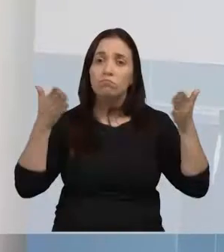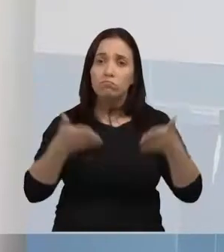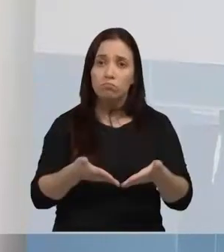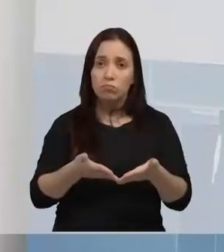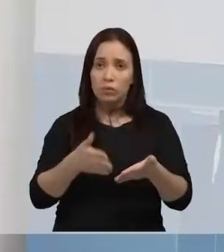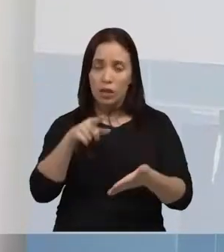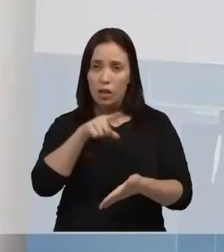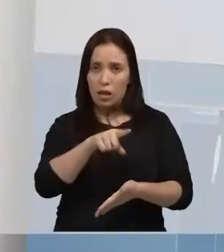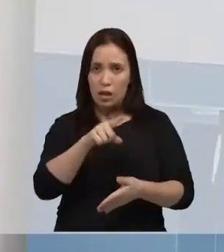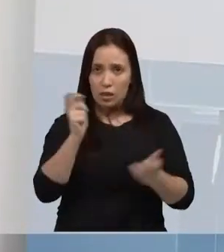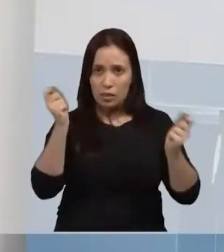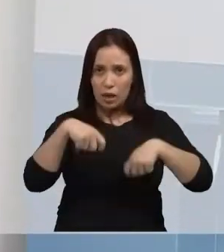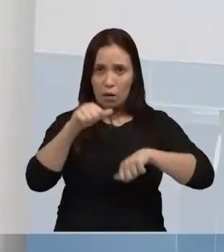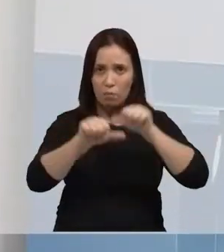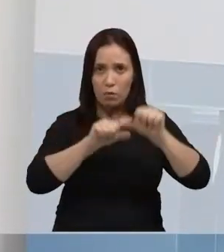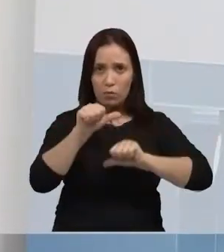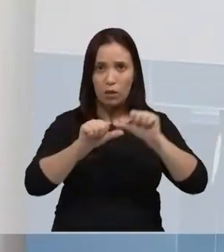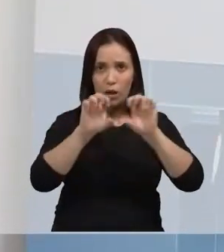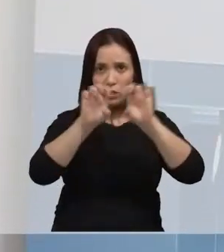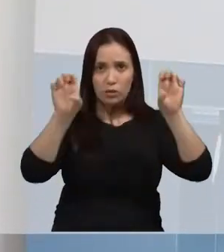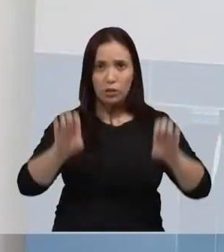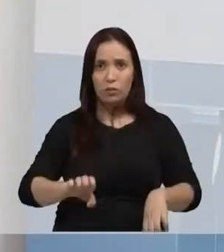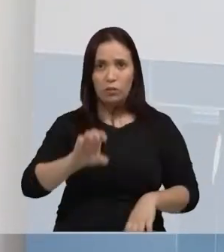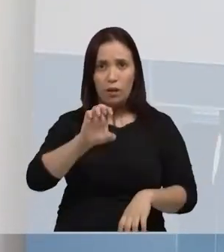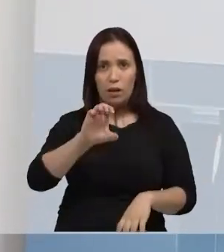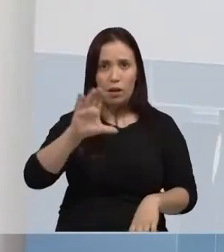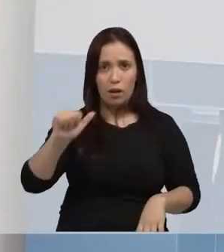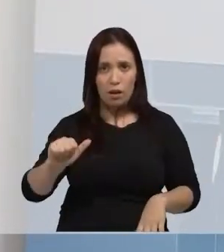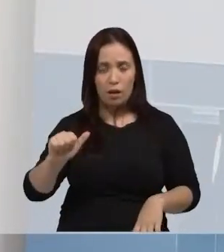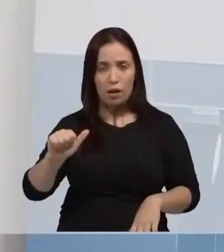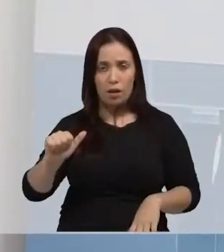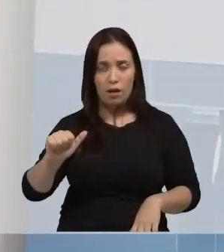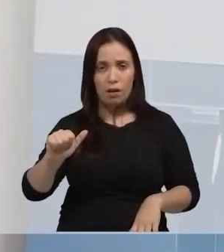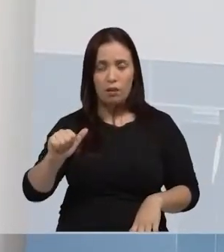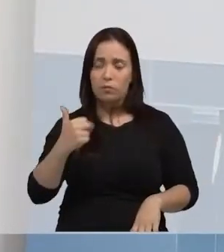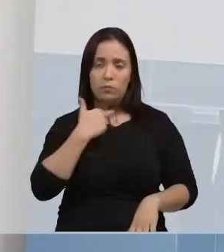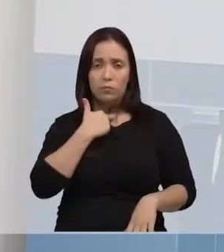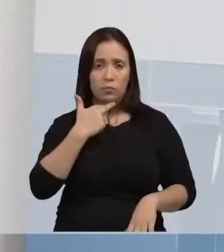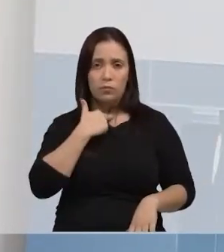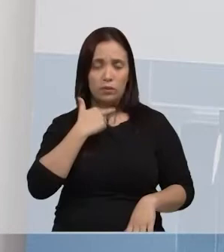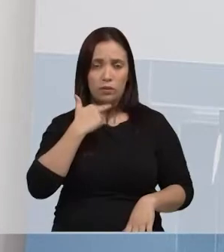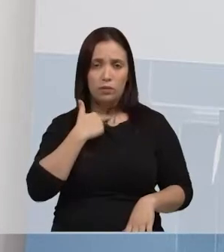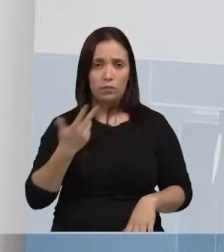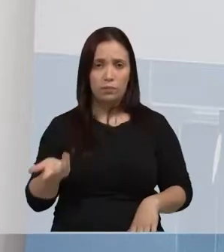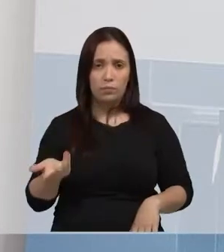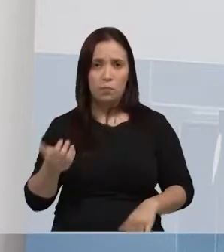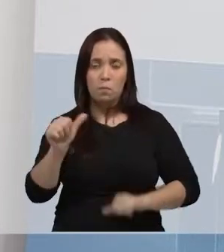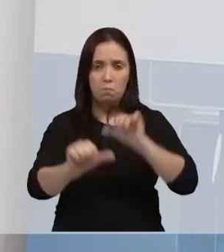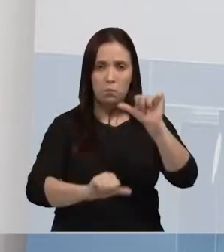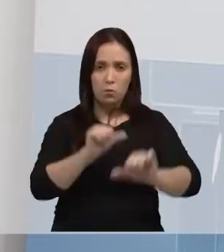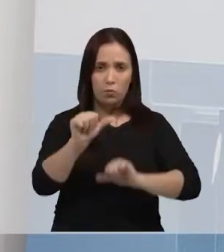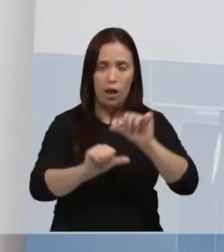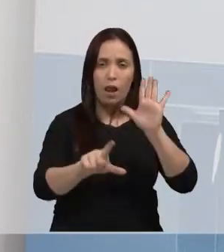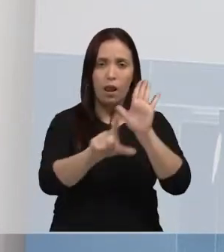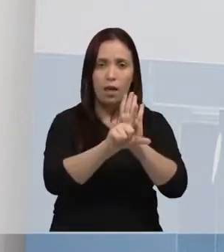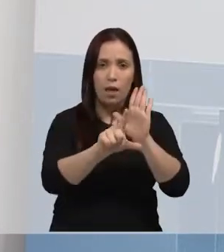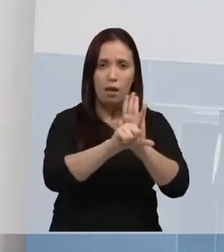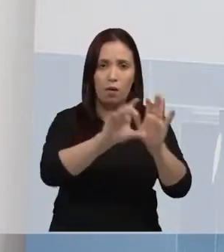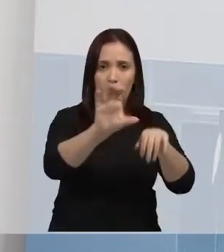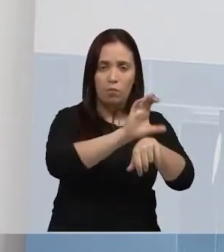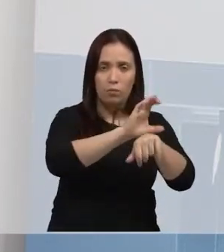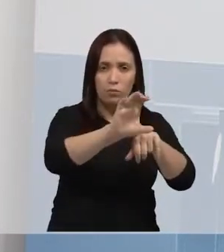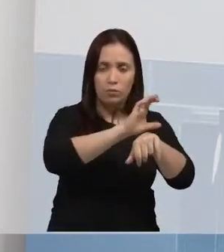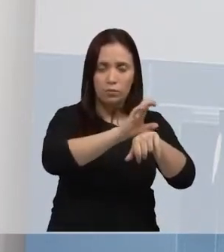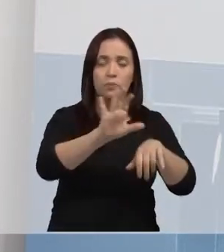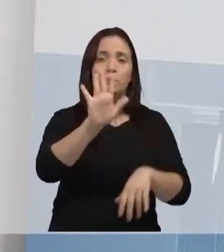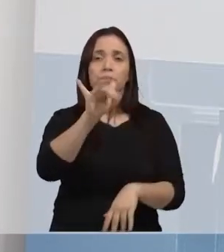a Polícia Federal trabalhou, a Polícia Militar do Estado de Ceará trabalhou, E a Civil? junto à Polícia Civil, junto com o secretário de Segurança, e eles